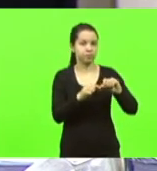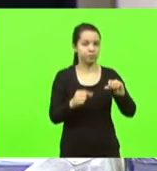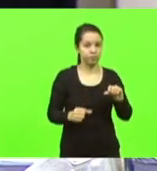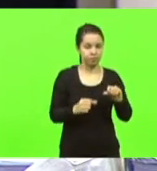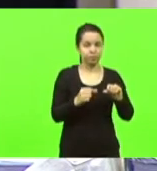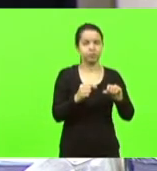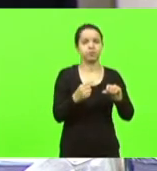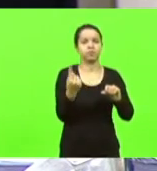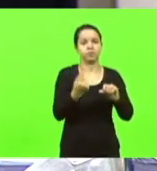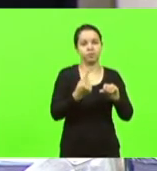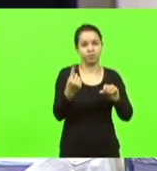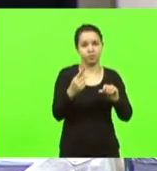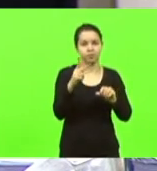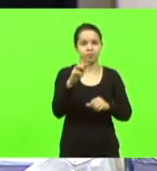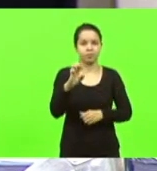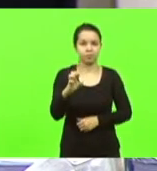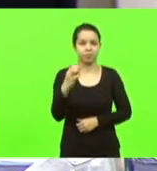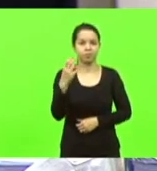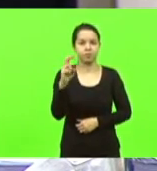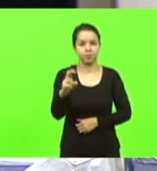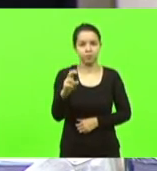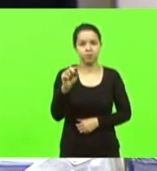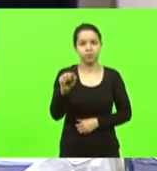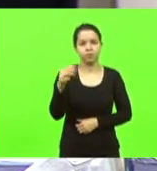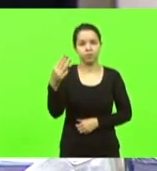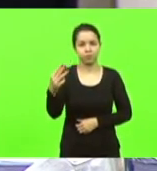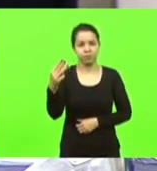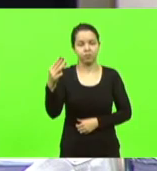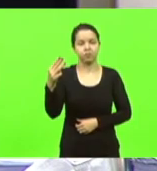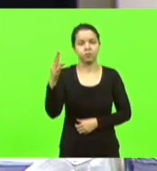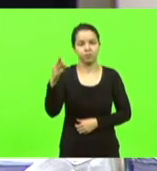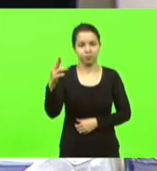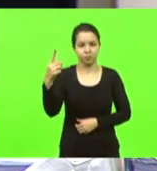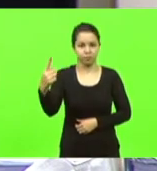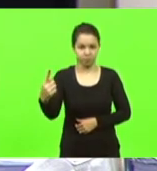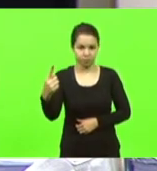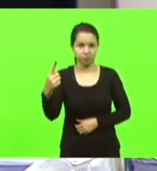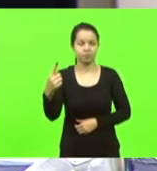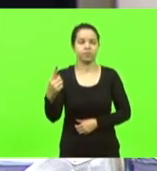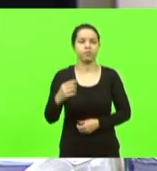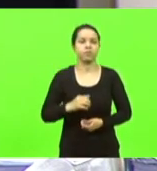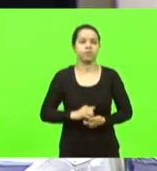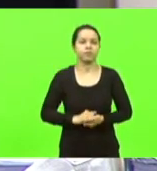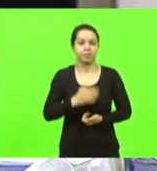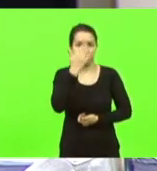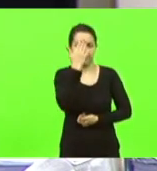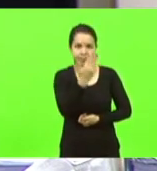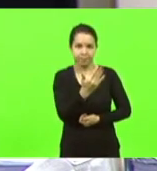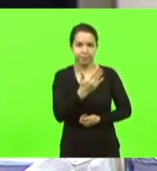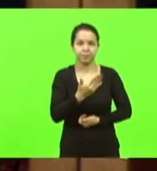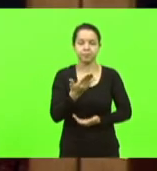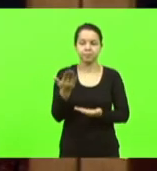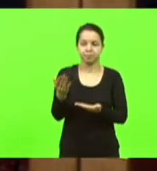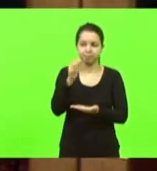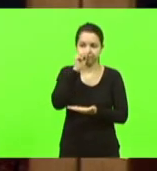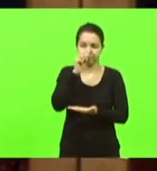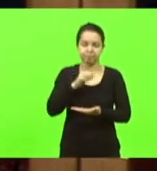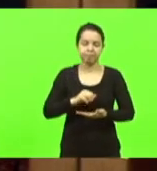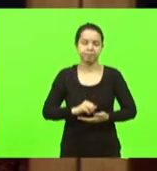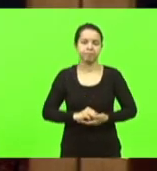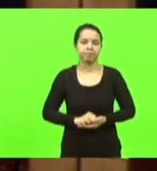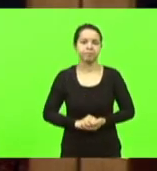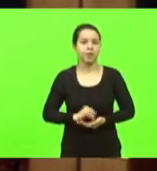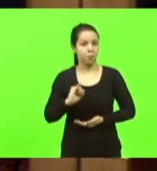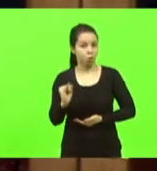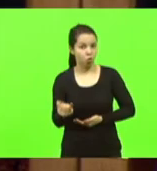da PEC 5.3 2021 inclusão na ordem do dia da presente sessão executados homem aproveitando